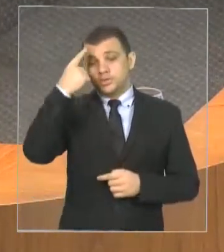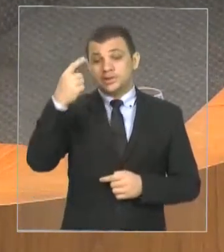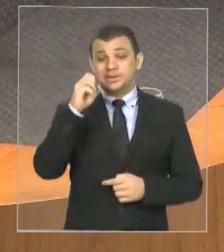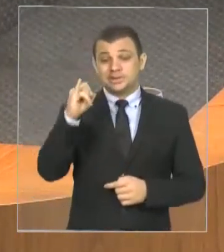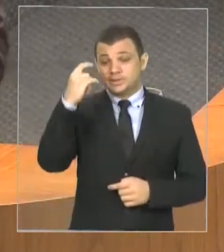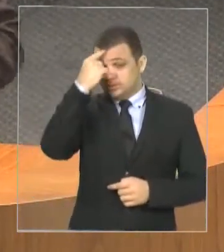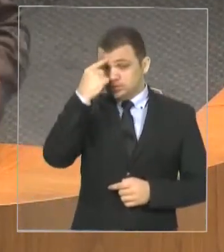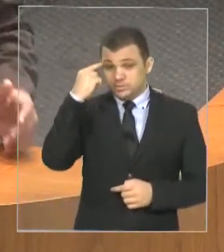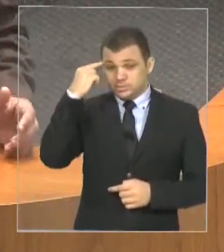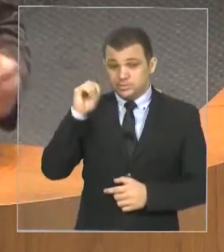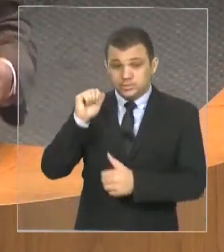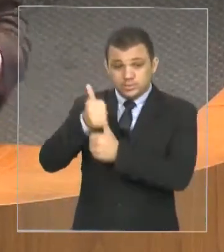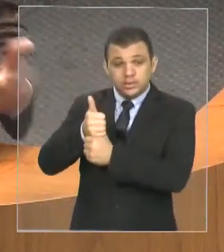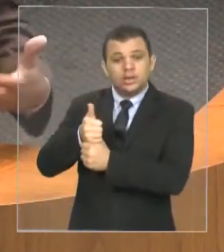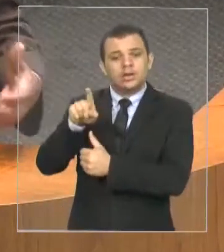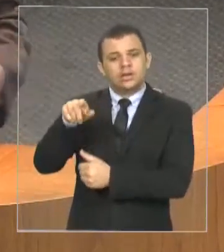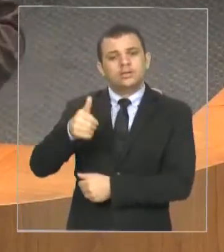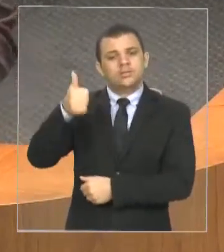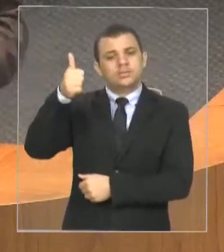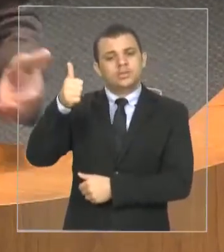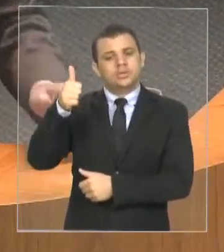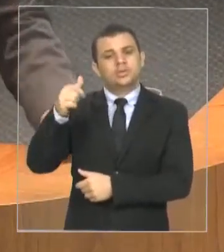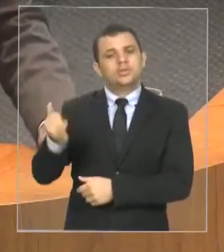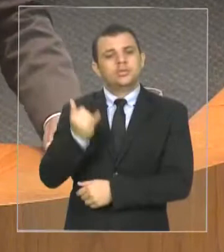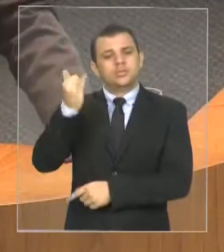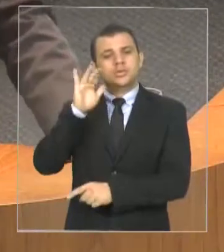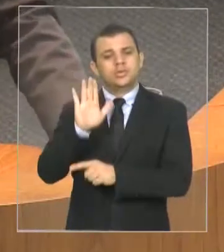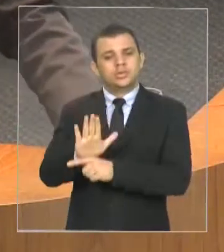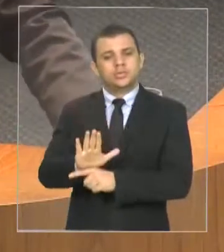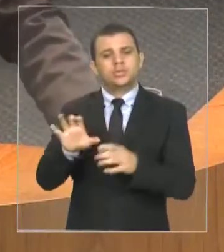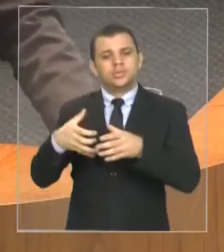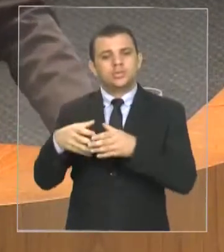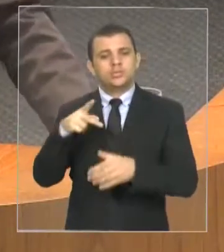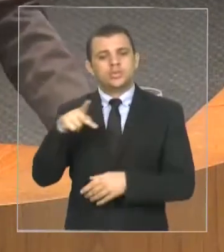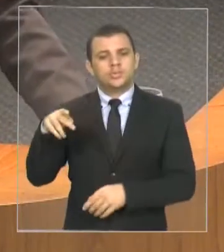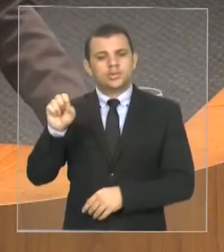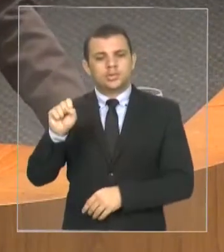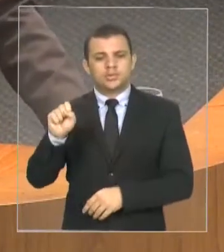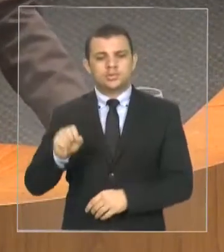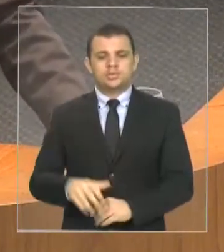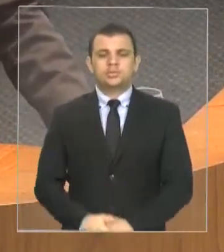Elisiane Gama era importante para o PPS, para o crescimento do partido, para o fortalecimento do partido.